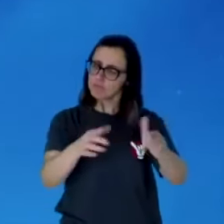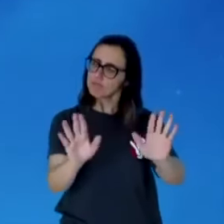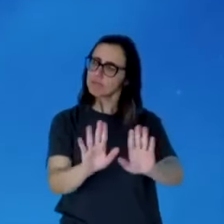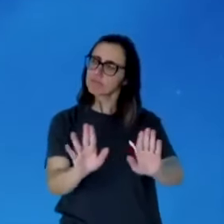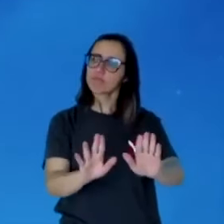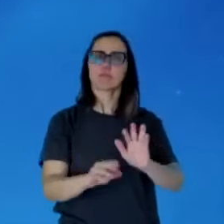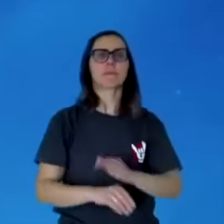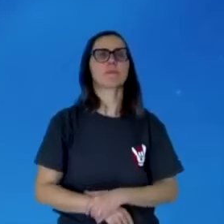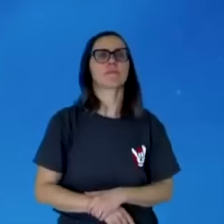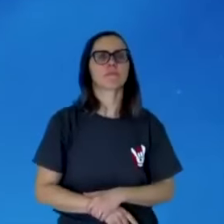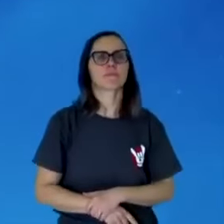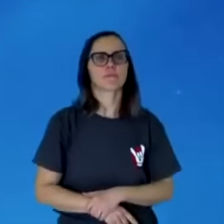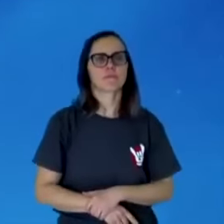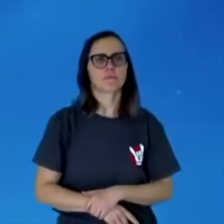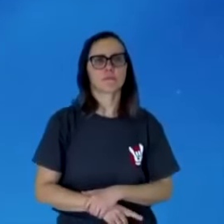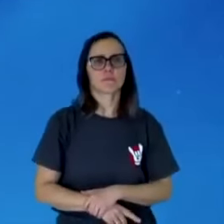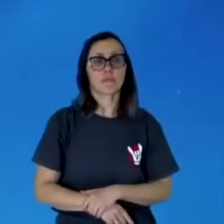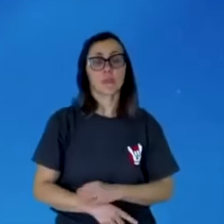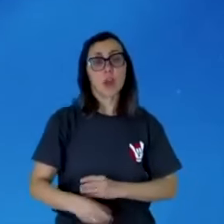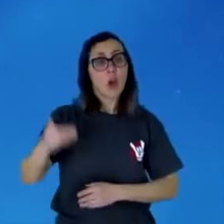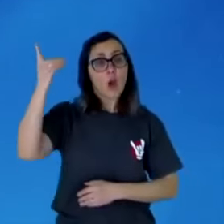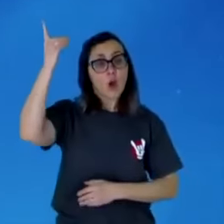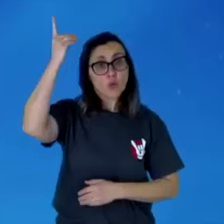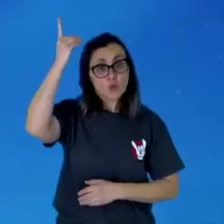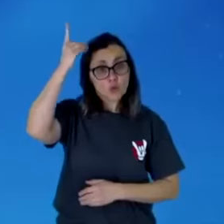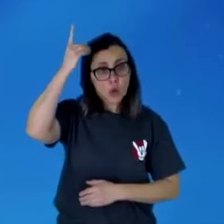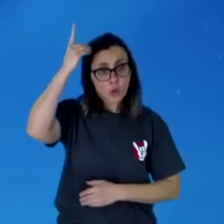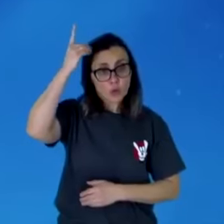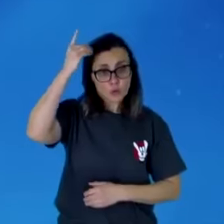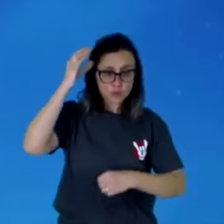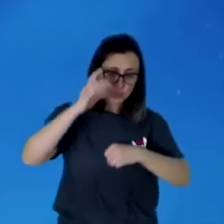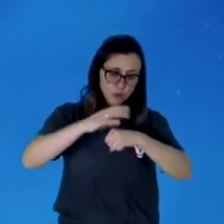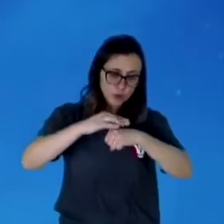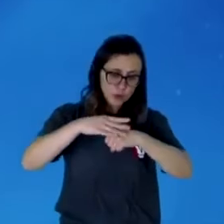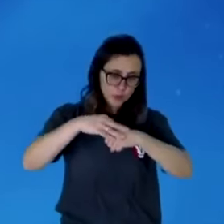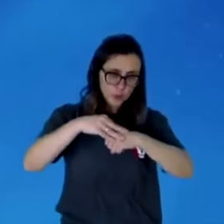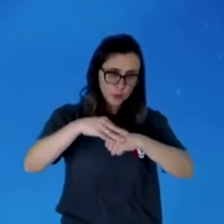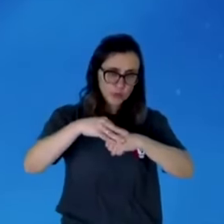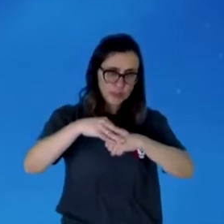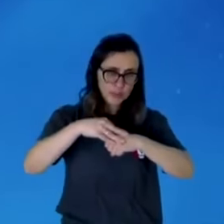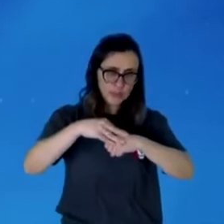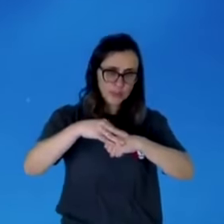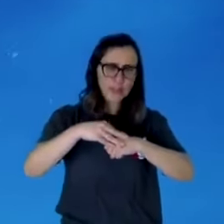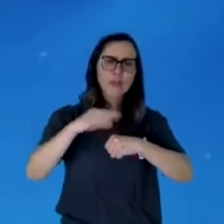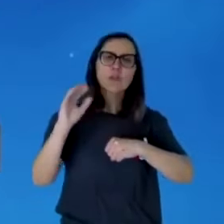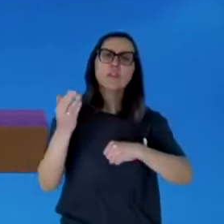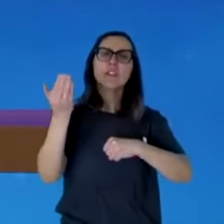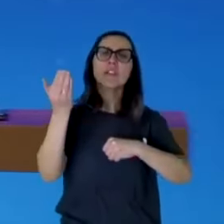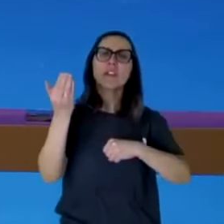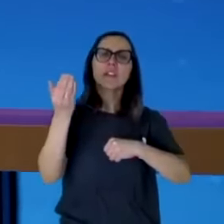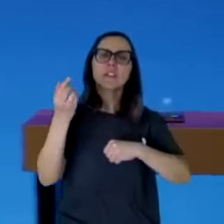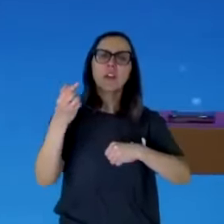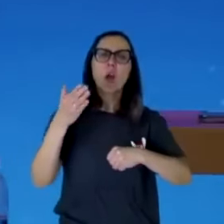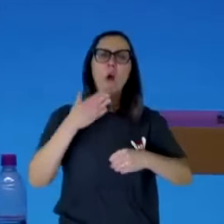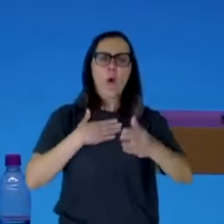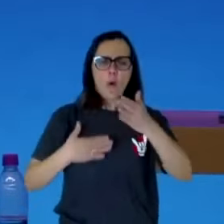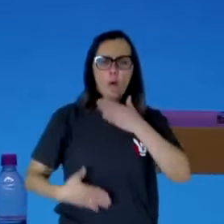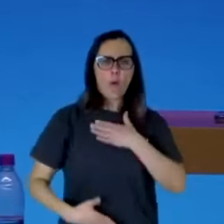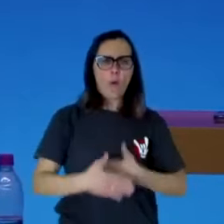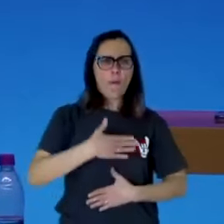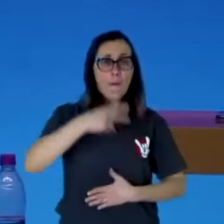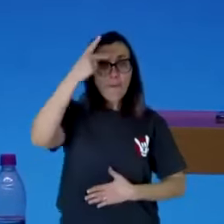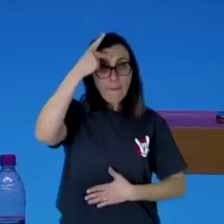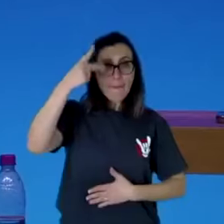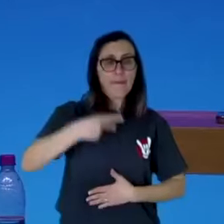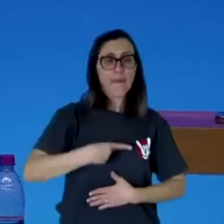o dom de cura se manifesta no teu próprio corpo seu joelho doeu você vai lá pega Isaías 53